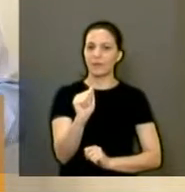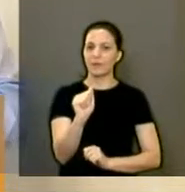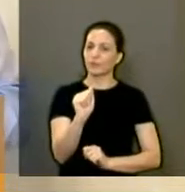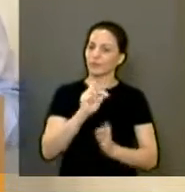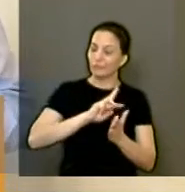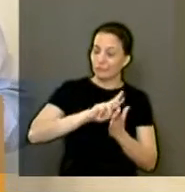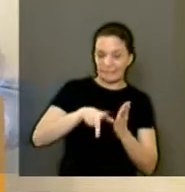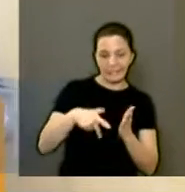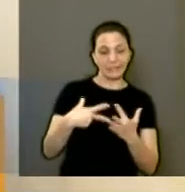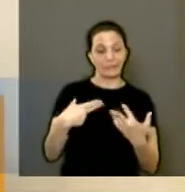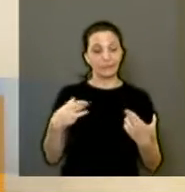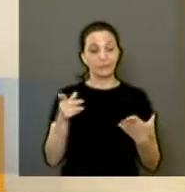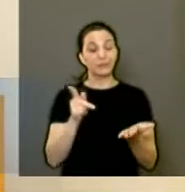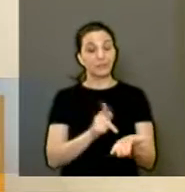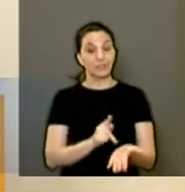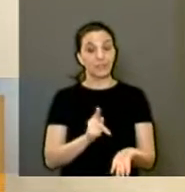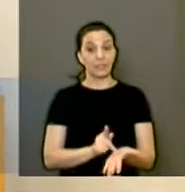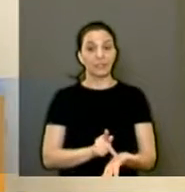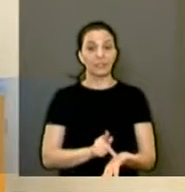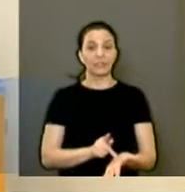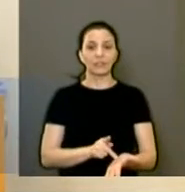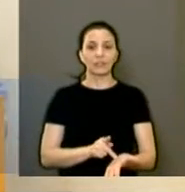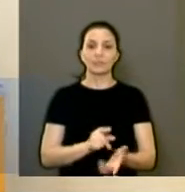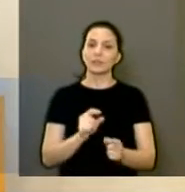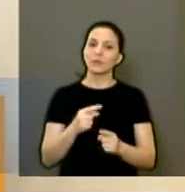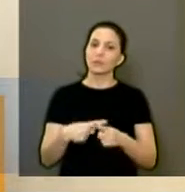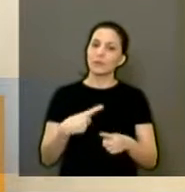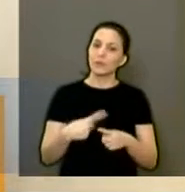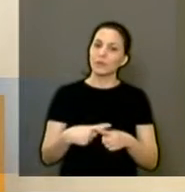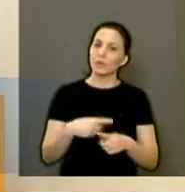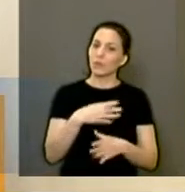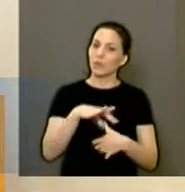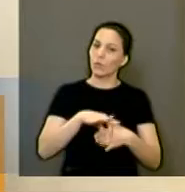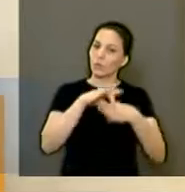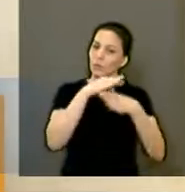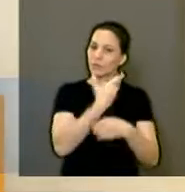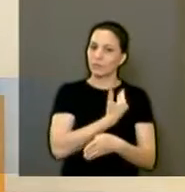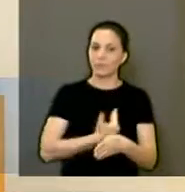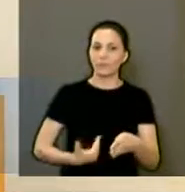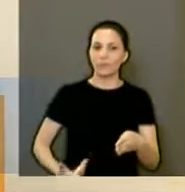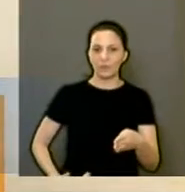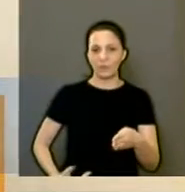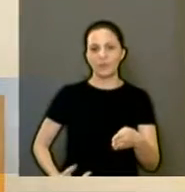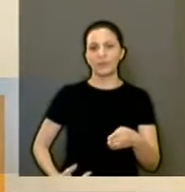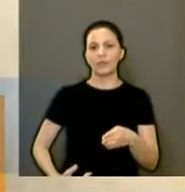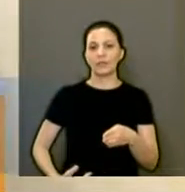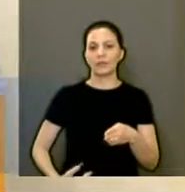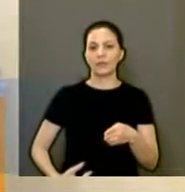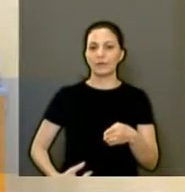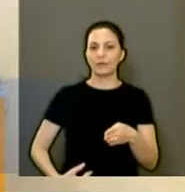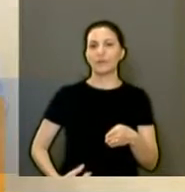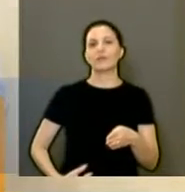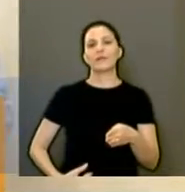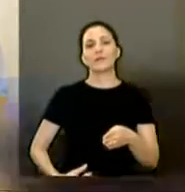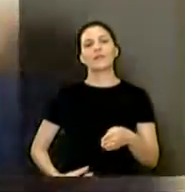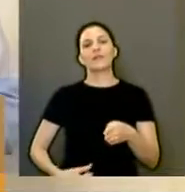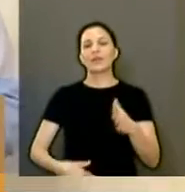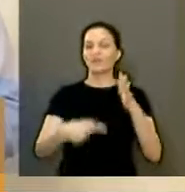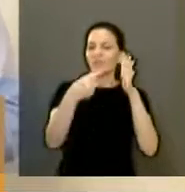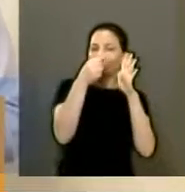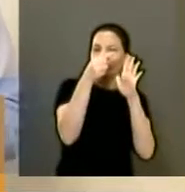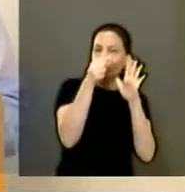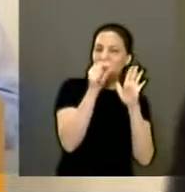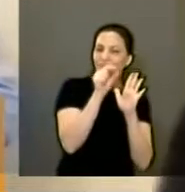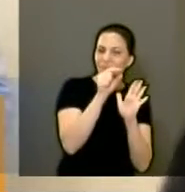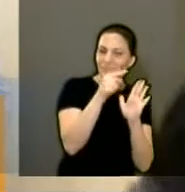várias coisas porque realmente o líder do governo realmente ele citou várias várias